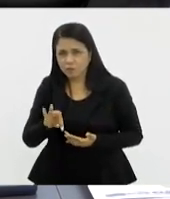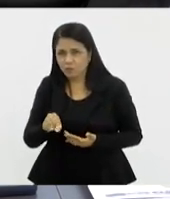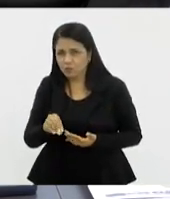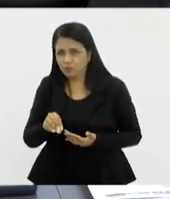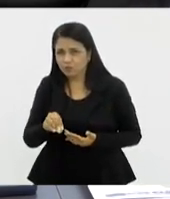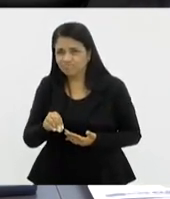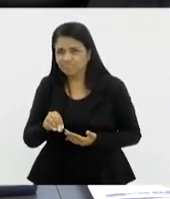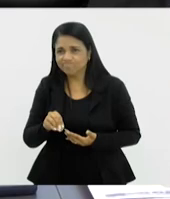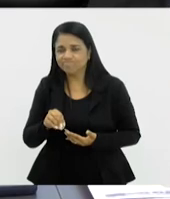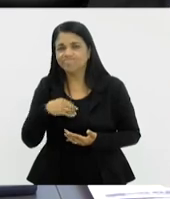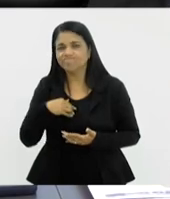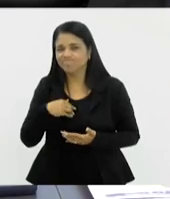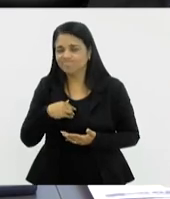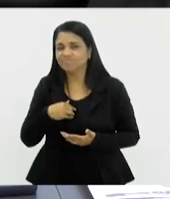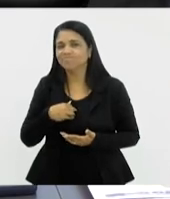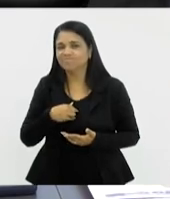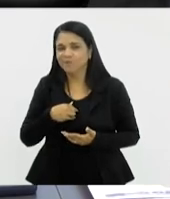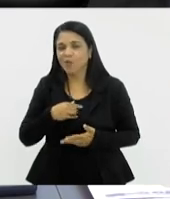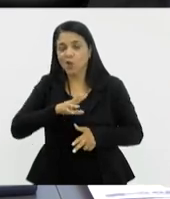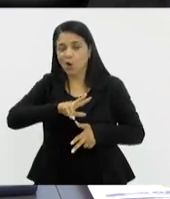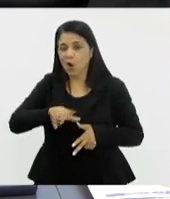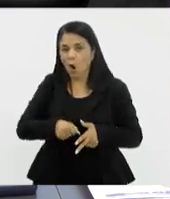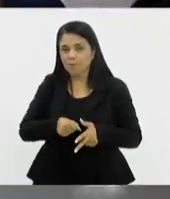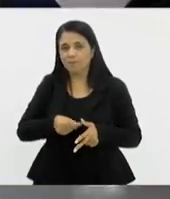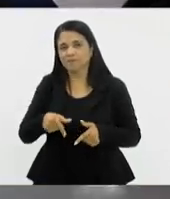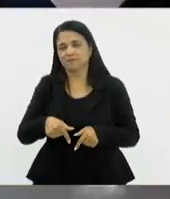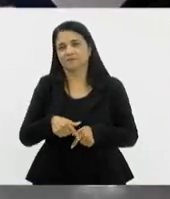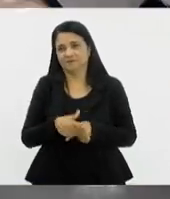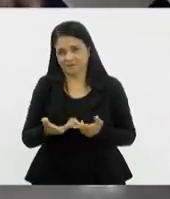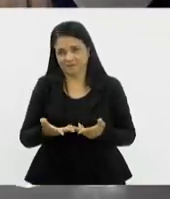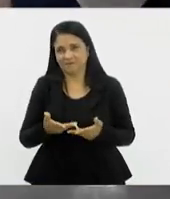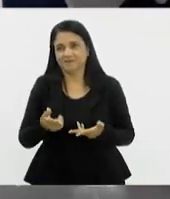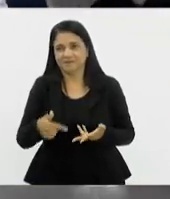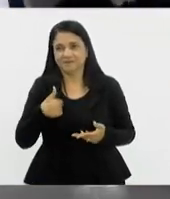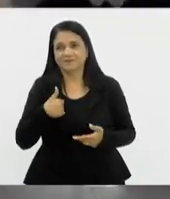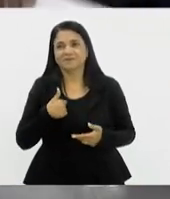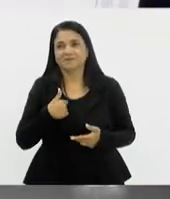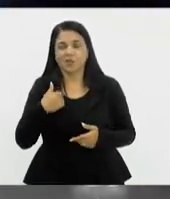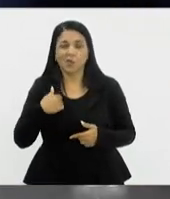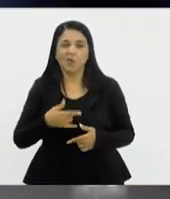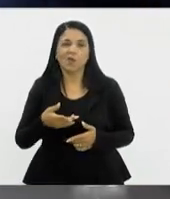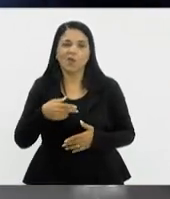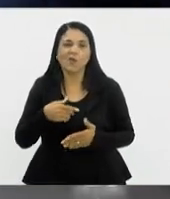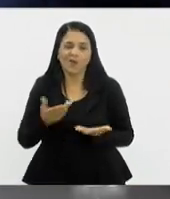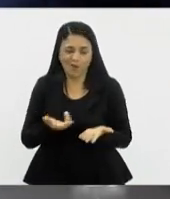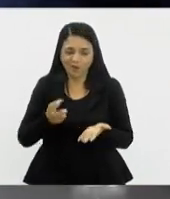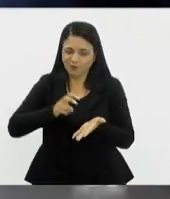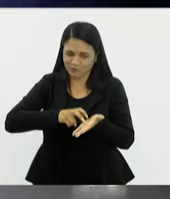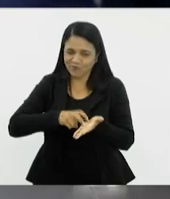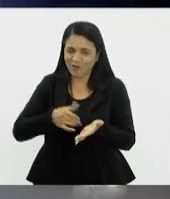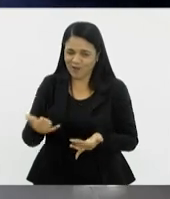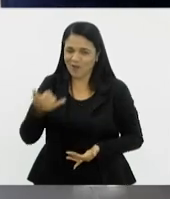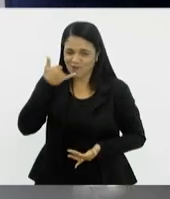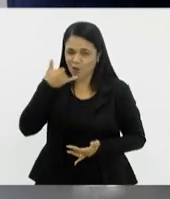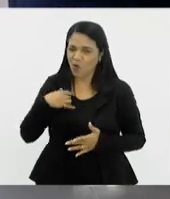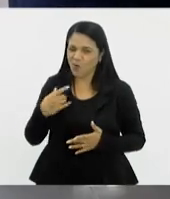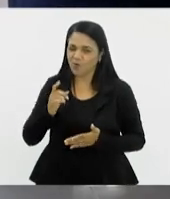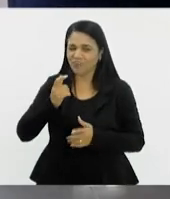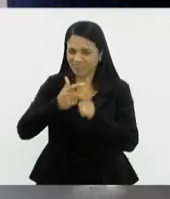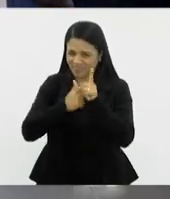Só tem golpista. No meu caso, quando começo a ligar e perturbar, que nem hoje de manhã, é porque estou devendo mesmo, mas é chato mesmo. Mas devendo, é o mundo